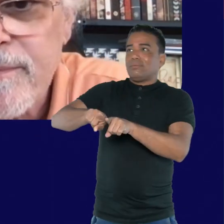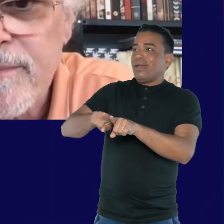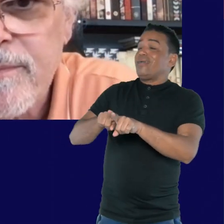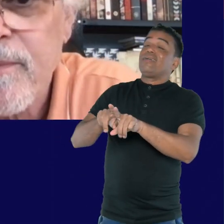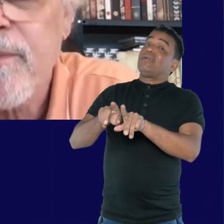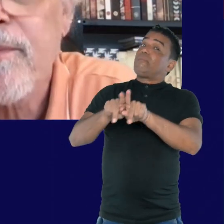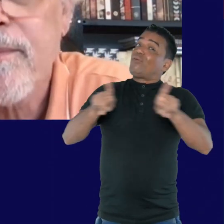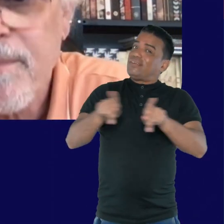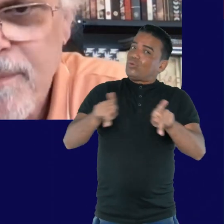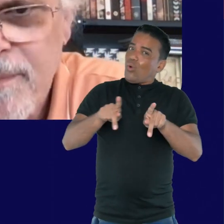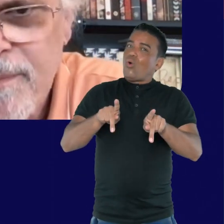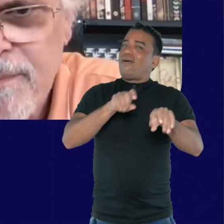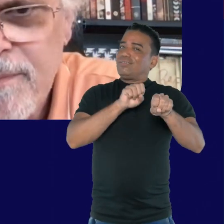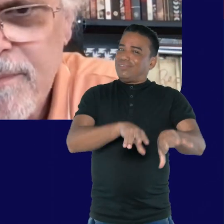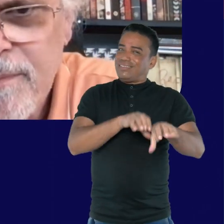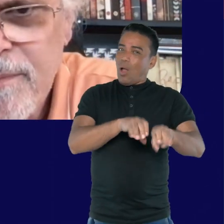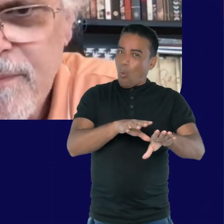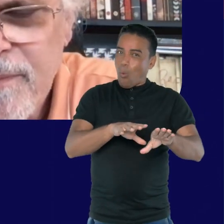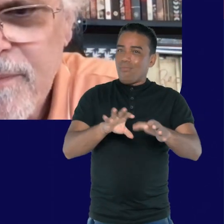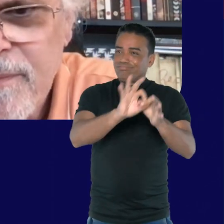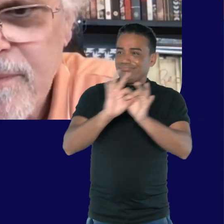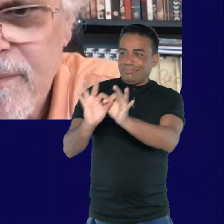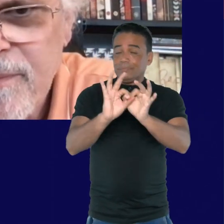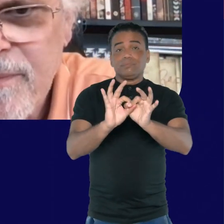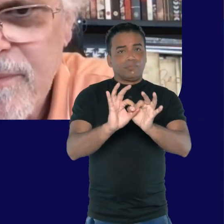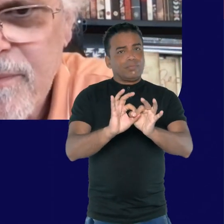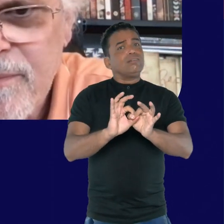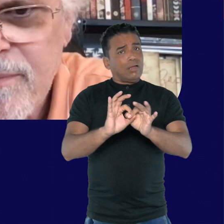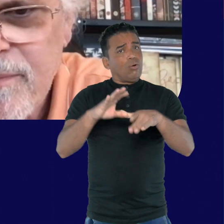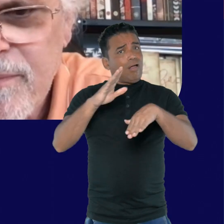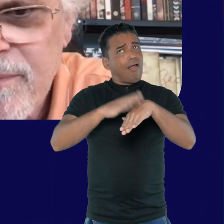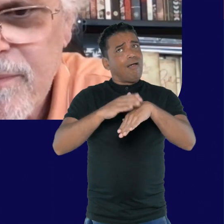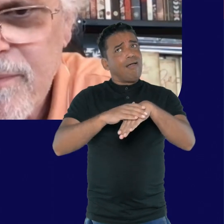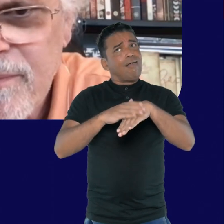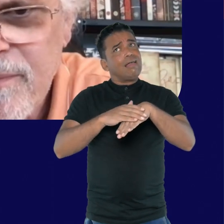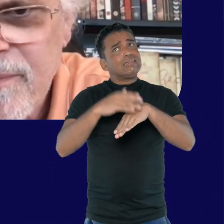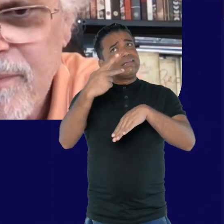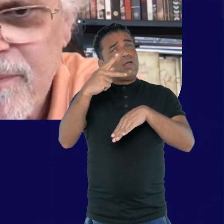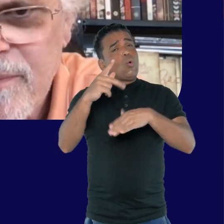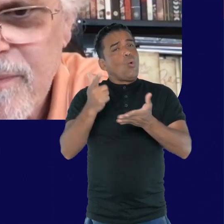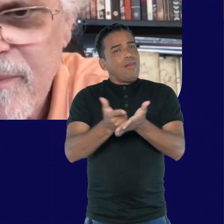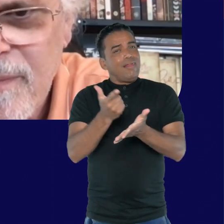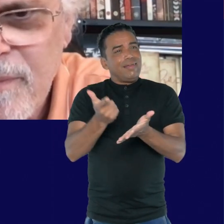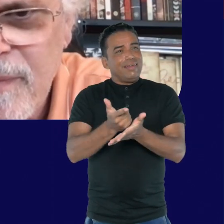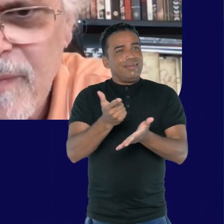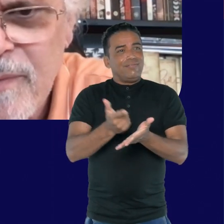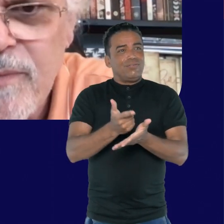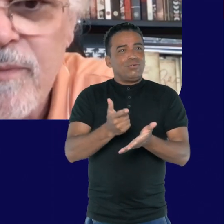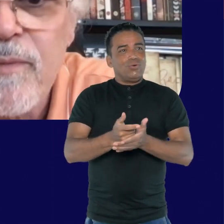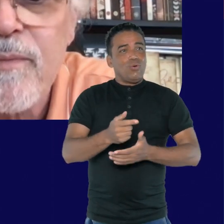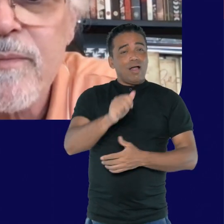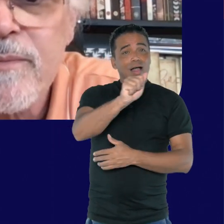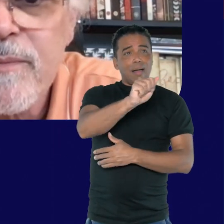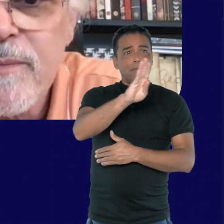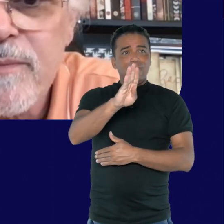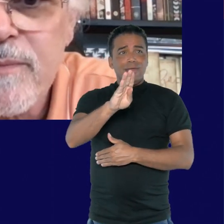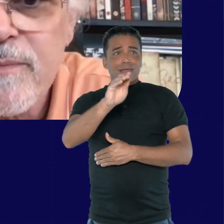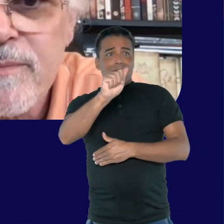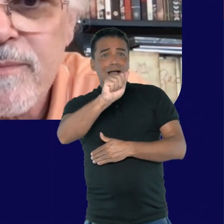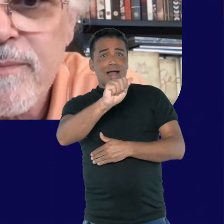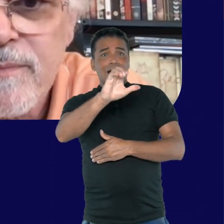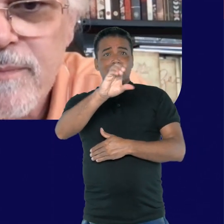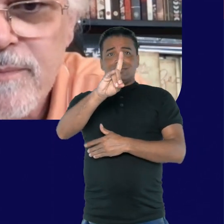ensino. E esse é o livro que a gente vai conversar hoje, que é o Ab Ácido